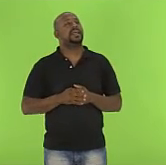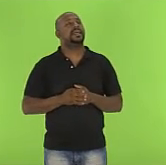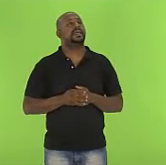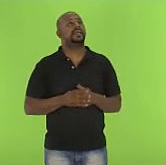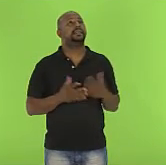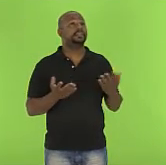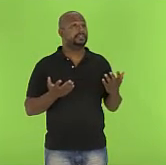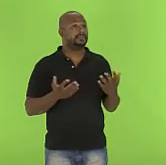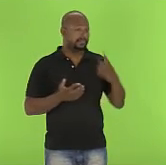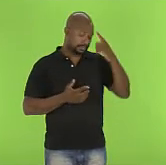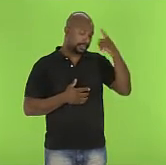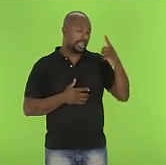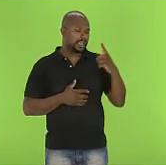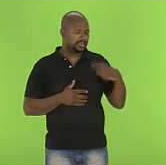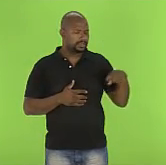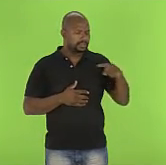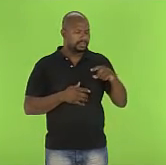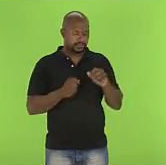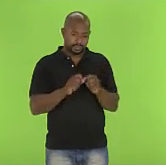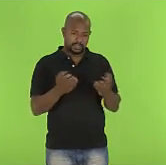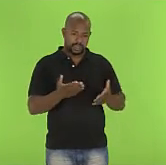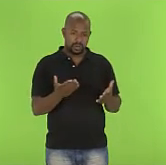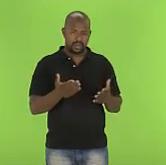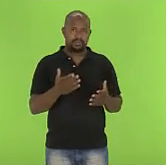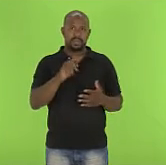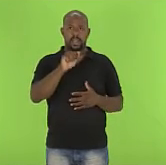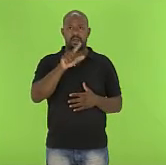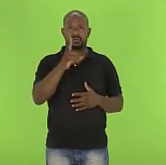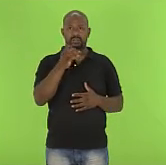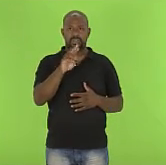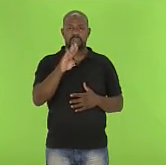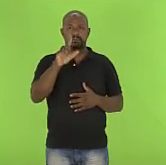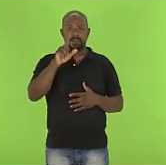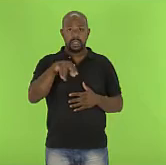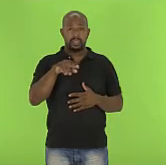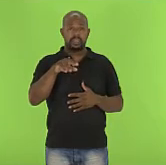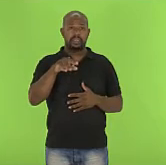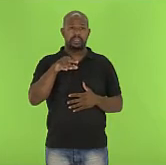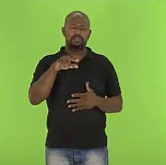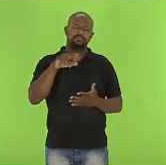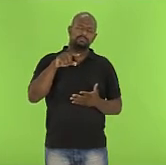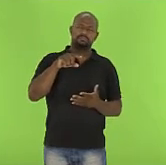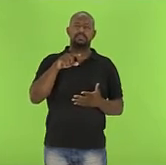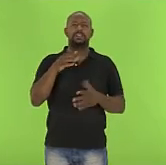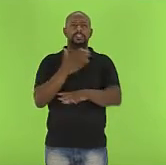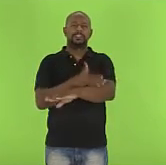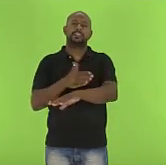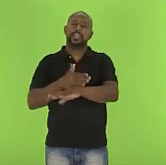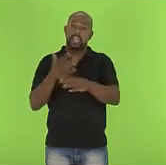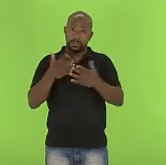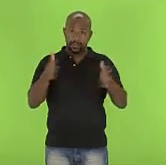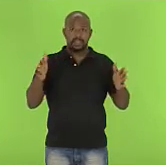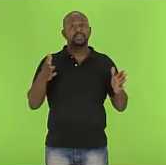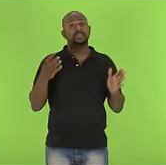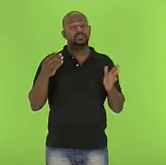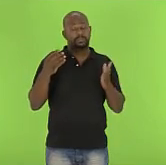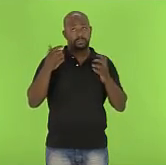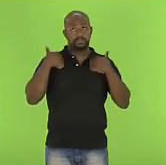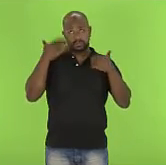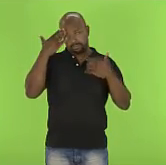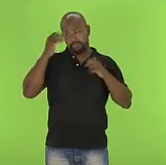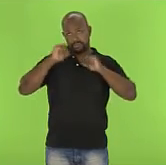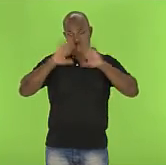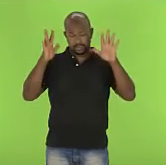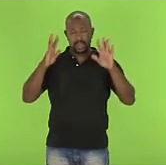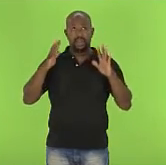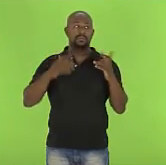que acontece? Quando veio a ideia de fazer agora, pela Aldir Blanc, o Ponto Ensaio Aberto, nós deixamos bem claro isso para a